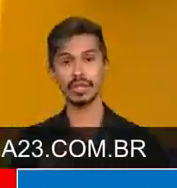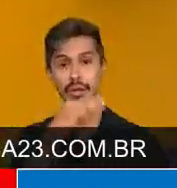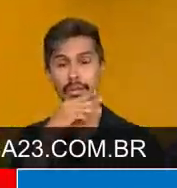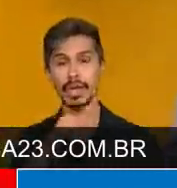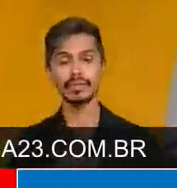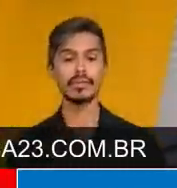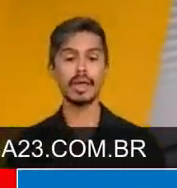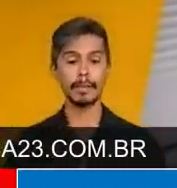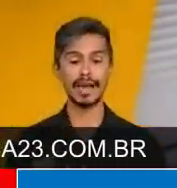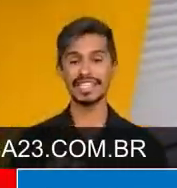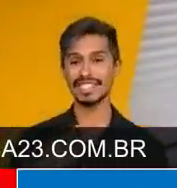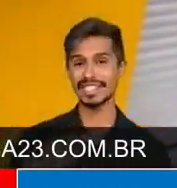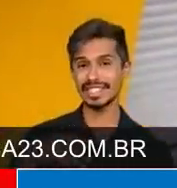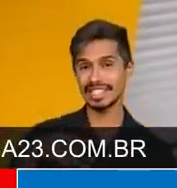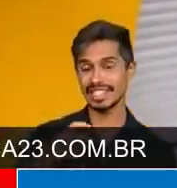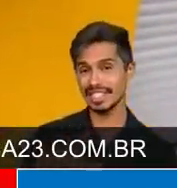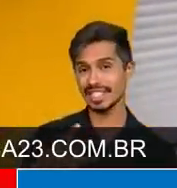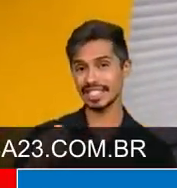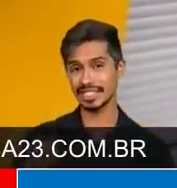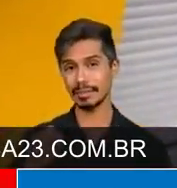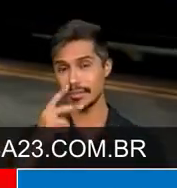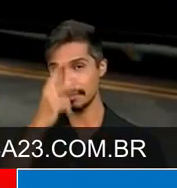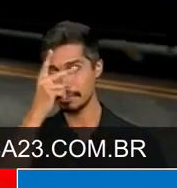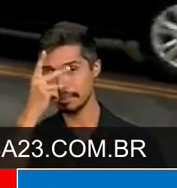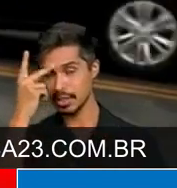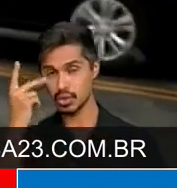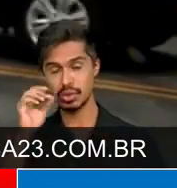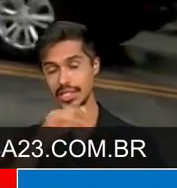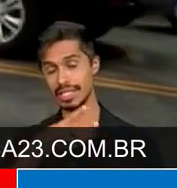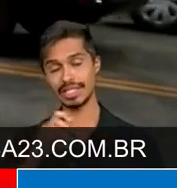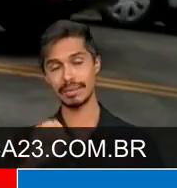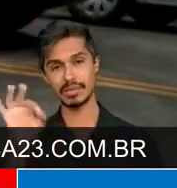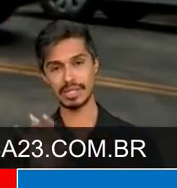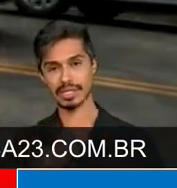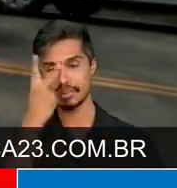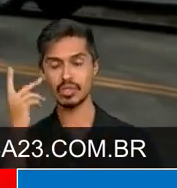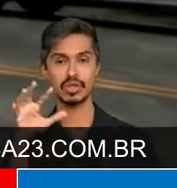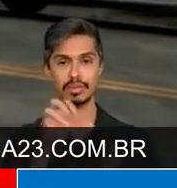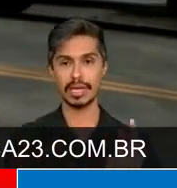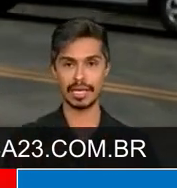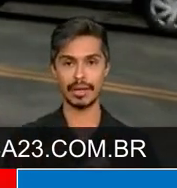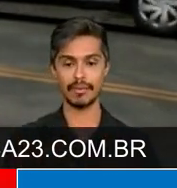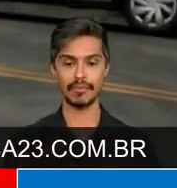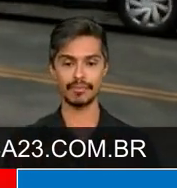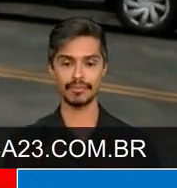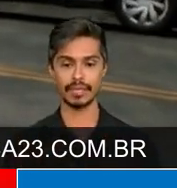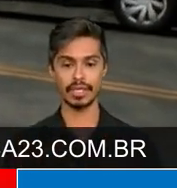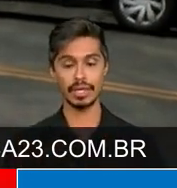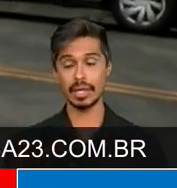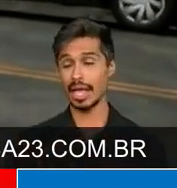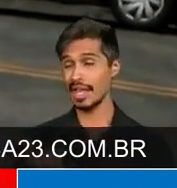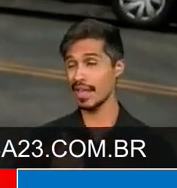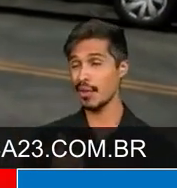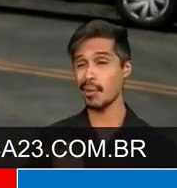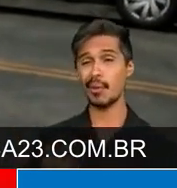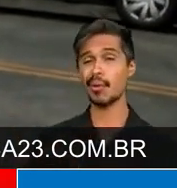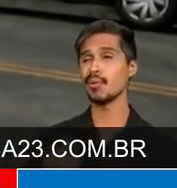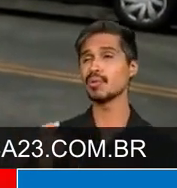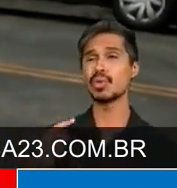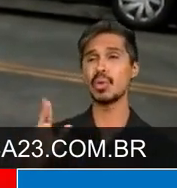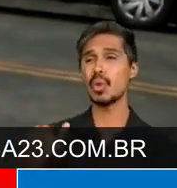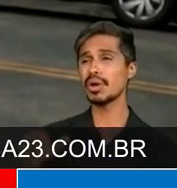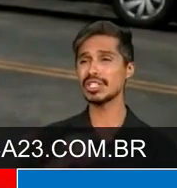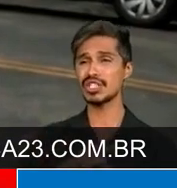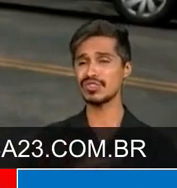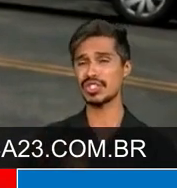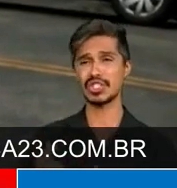de 30% dos correntistas fizeram o saque. Eu cheguei a consultar, mas como eu sou autônomo, nunca tive carteira assinada, assim, eu